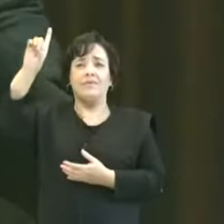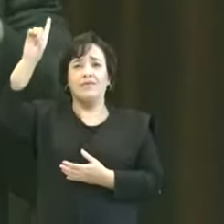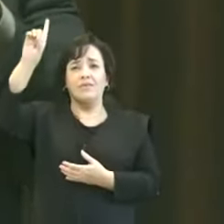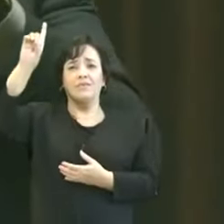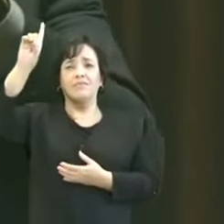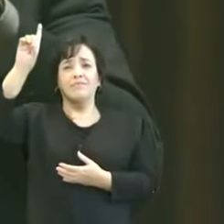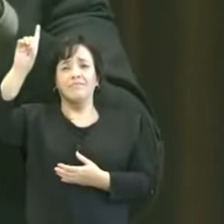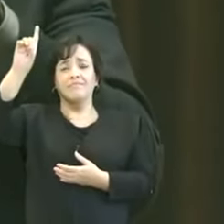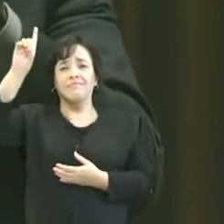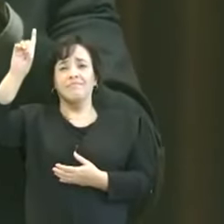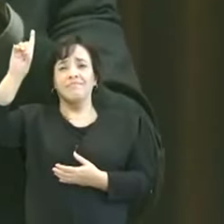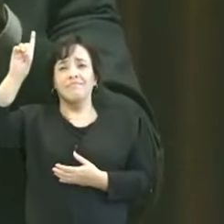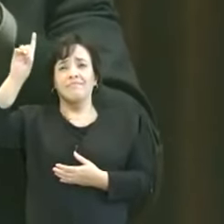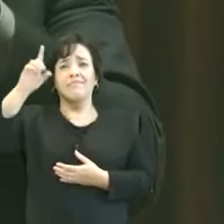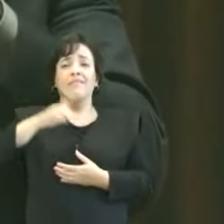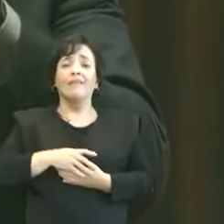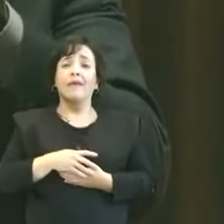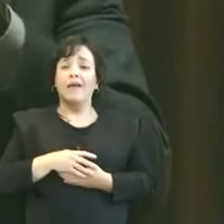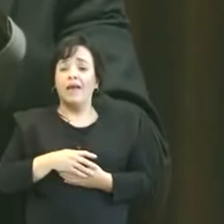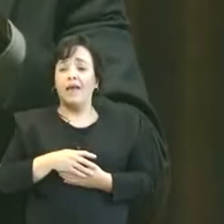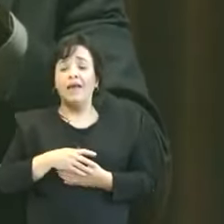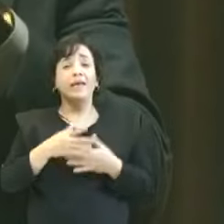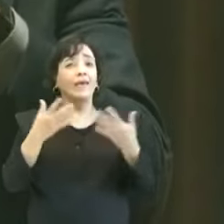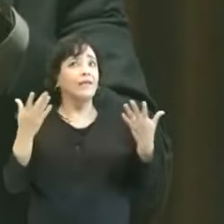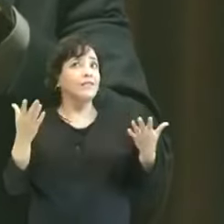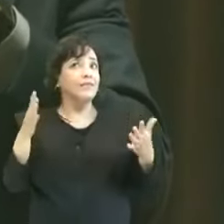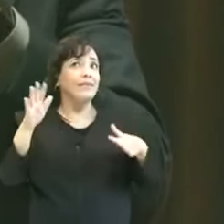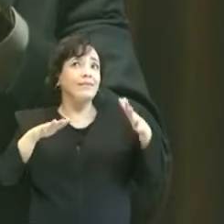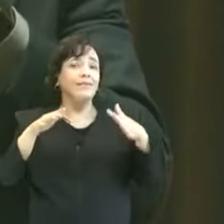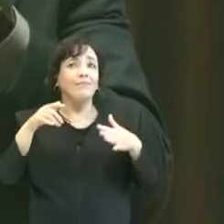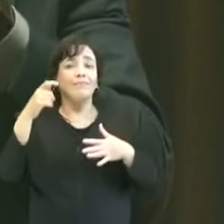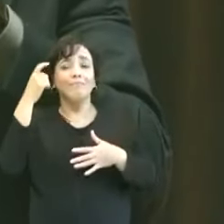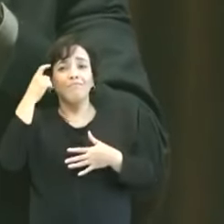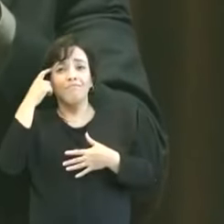para mim esse dia, mas por que você está se importando tanto?